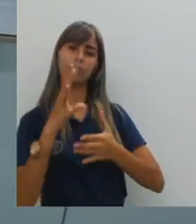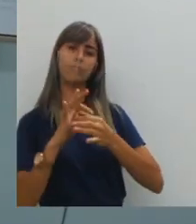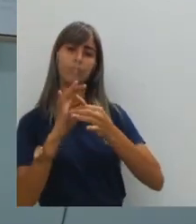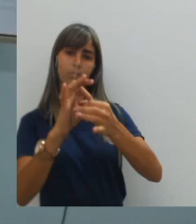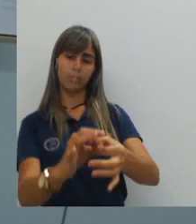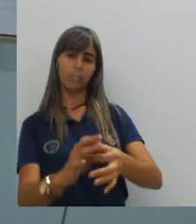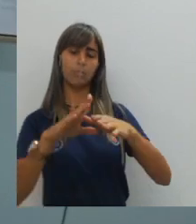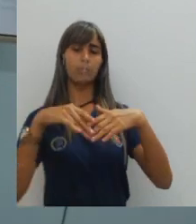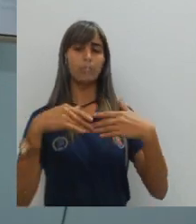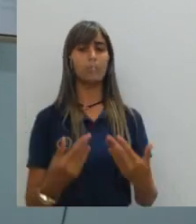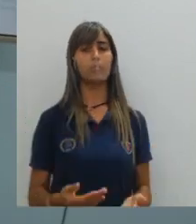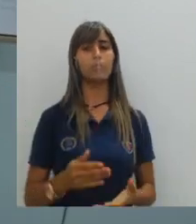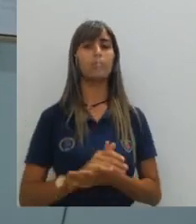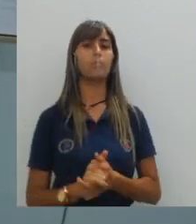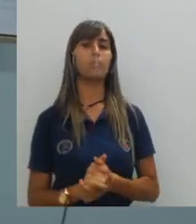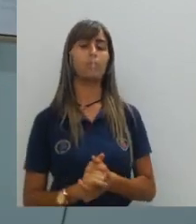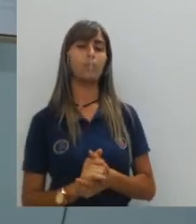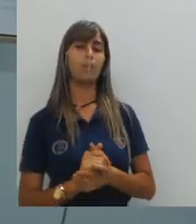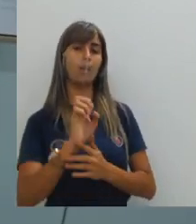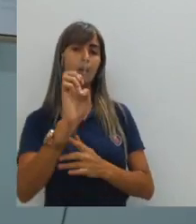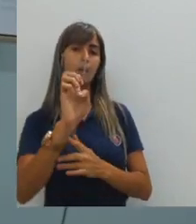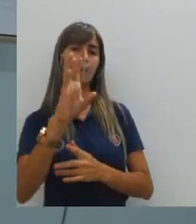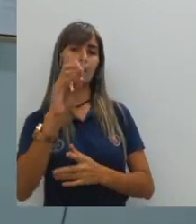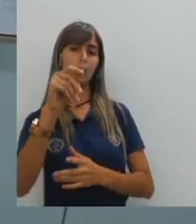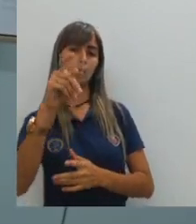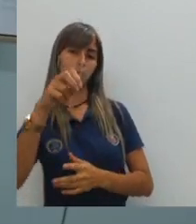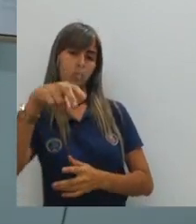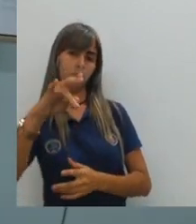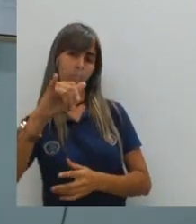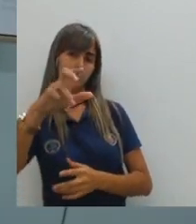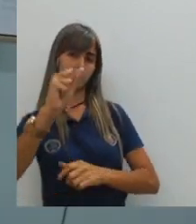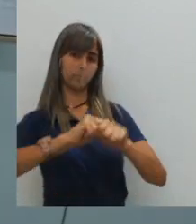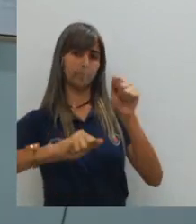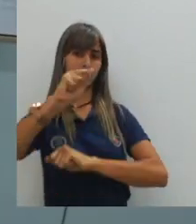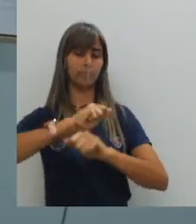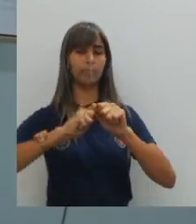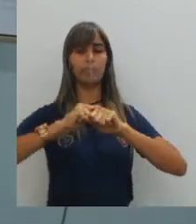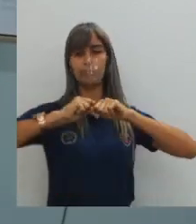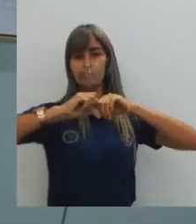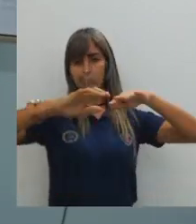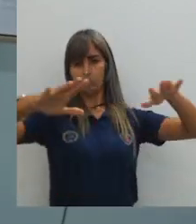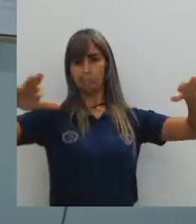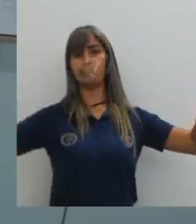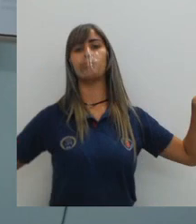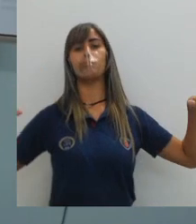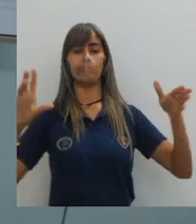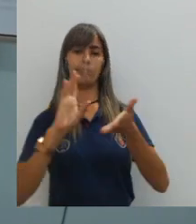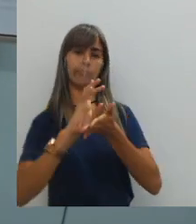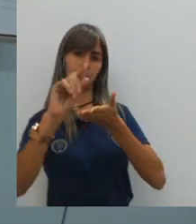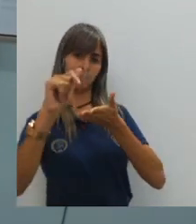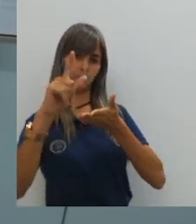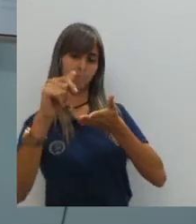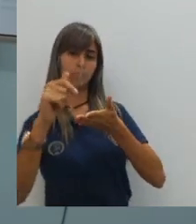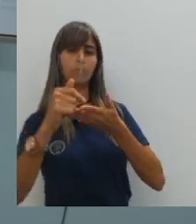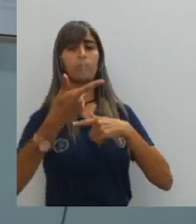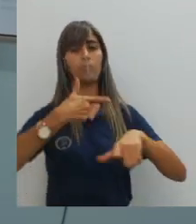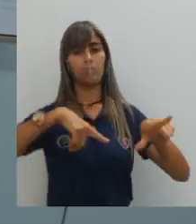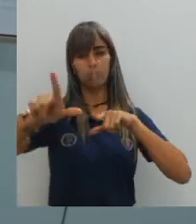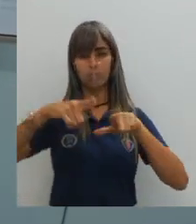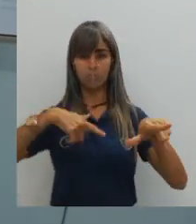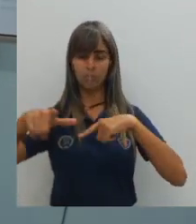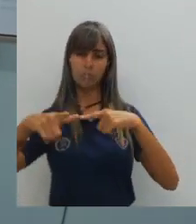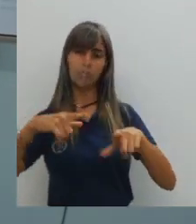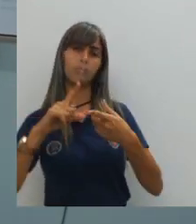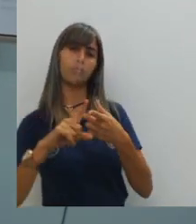que é um contexto econômico, que é a expansão da industrialização, como eu tinha dito, e do mercado de trabalho, e